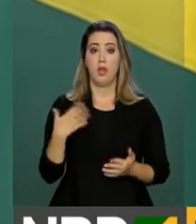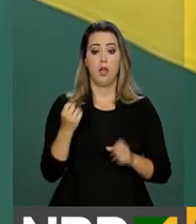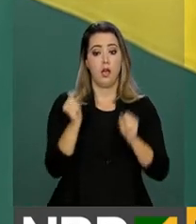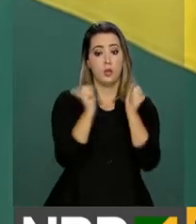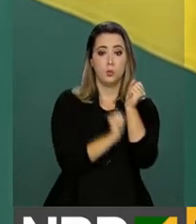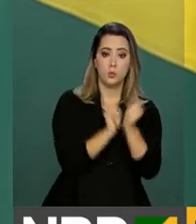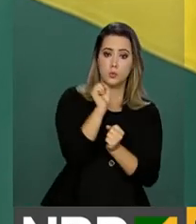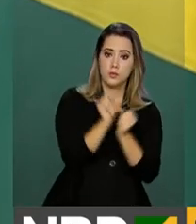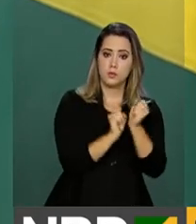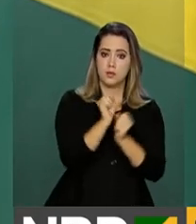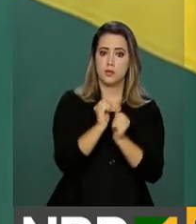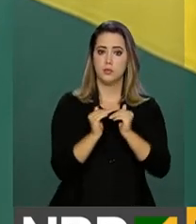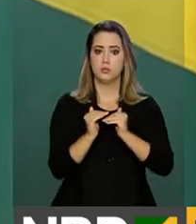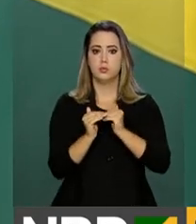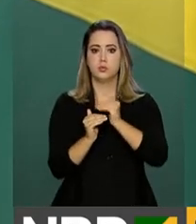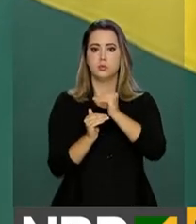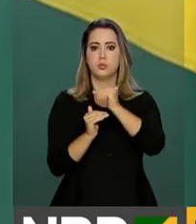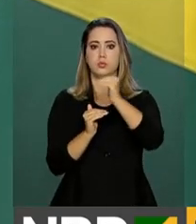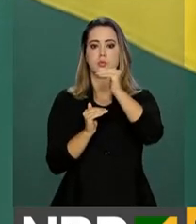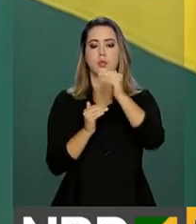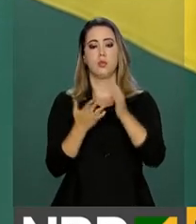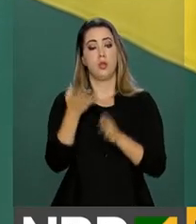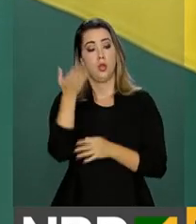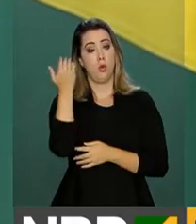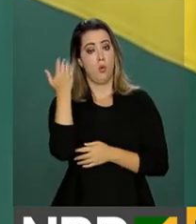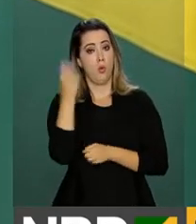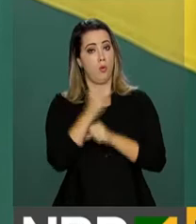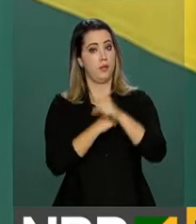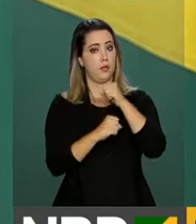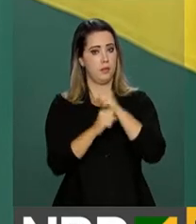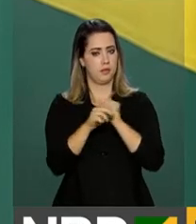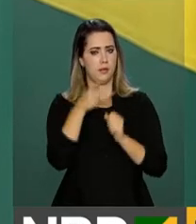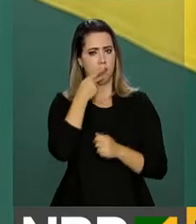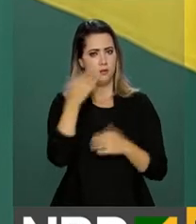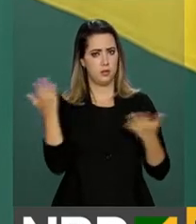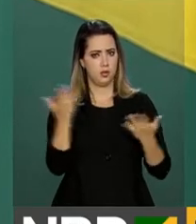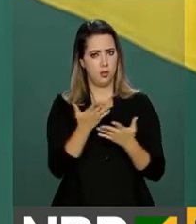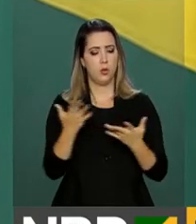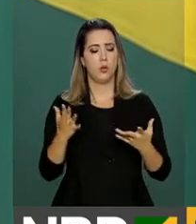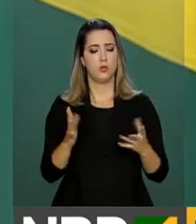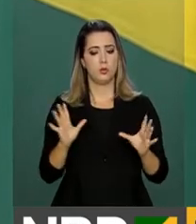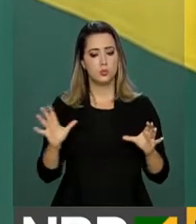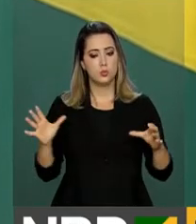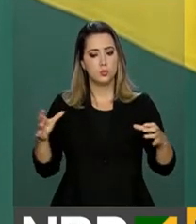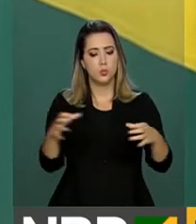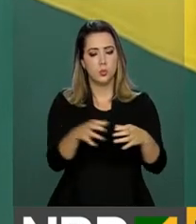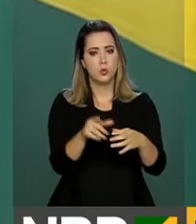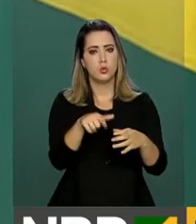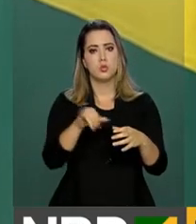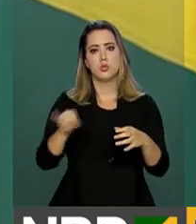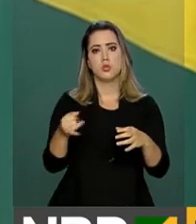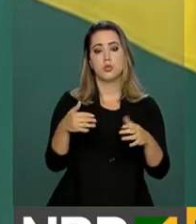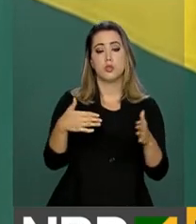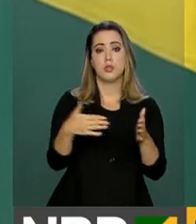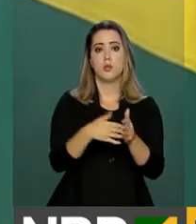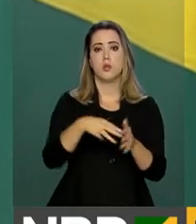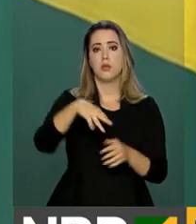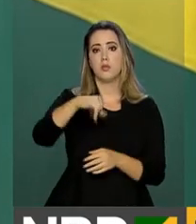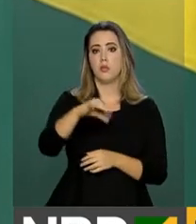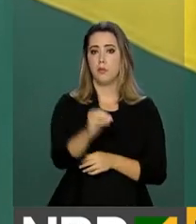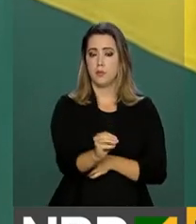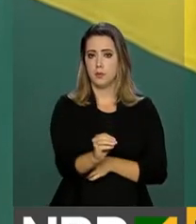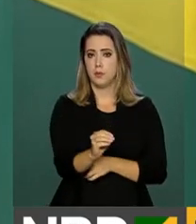que no ano passado falando do acumulado de janeiro a maio do ano passado não é estava em